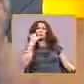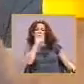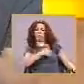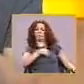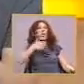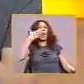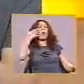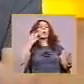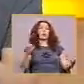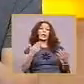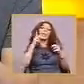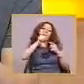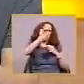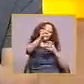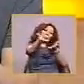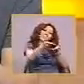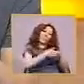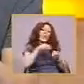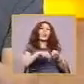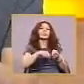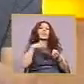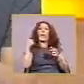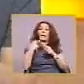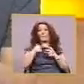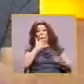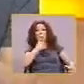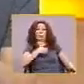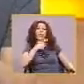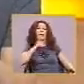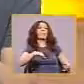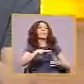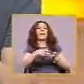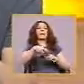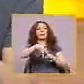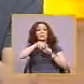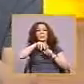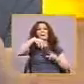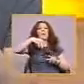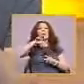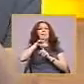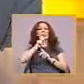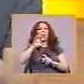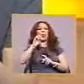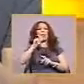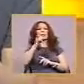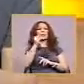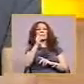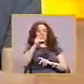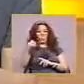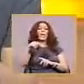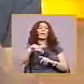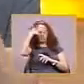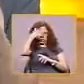também todas as pessoas a visitar-nos no Real Pride, que este ano, mais um motivo de orgulho, acontece na Praça do Comércio e que vai continuar pela noite